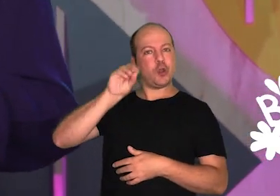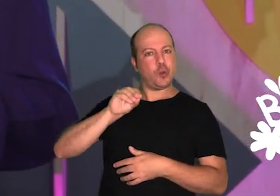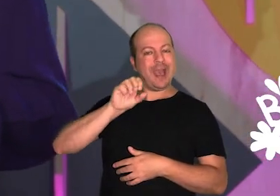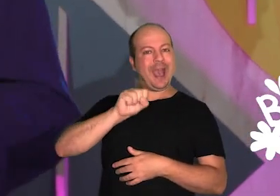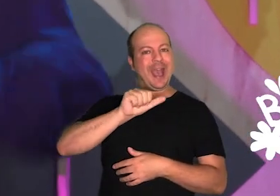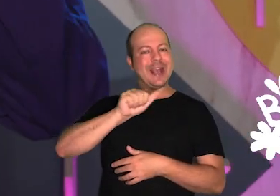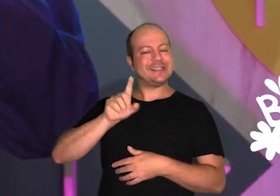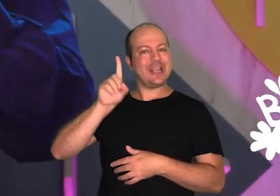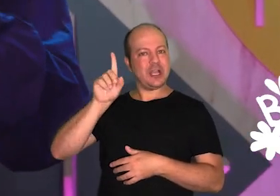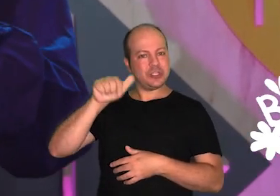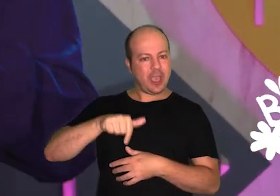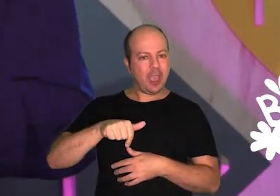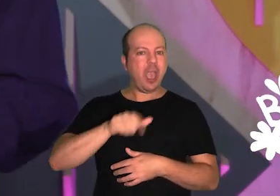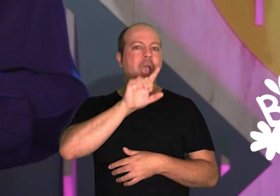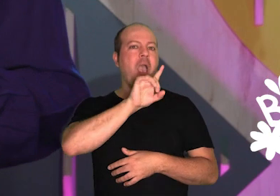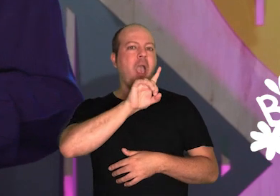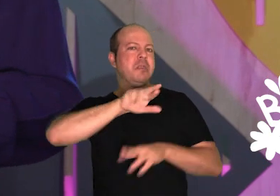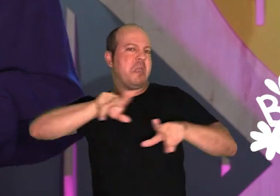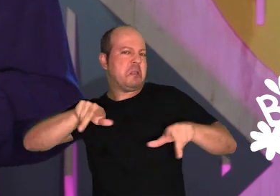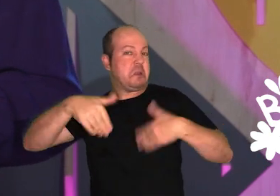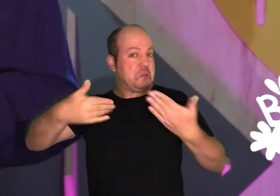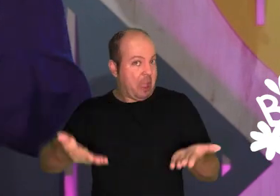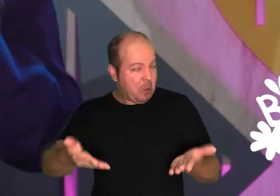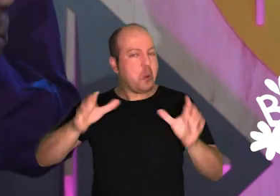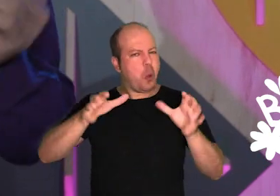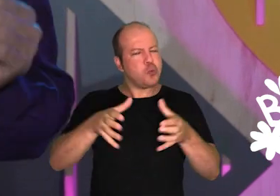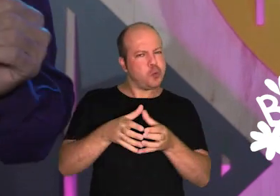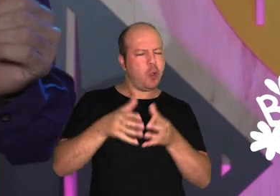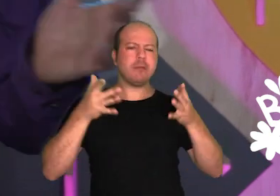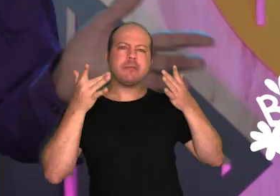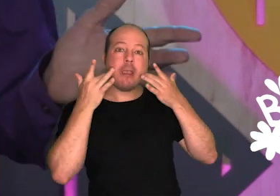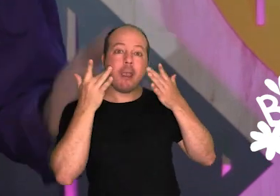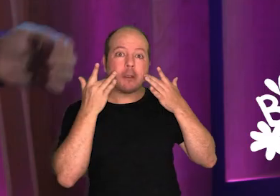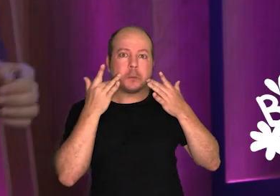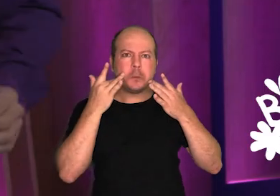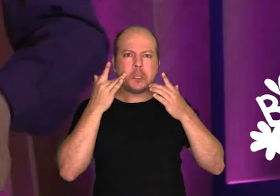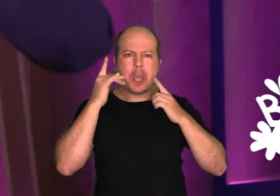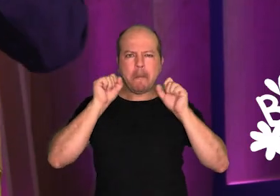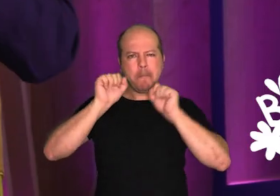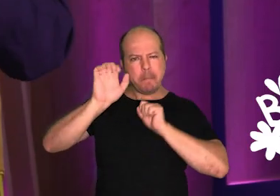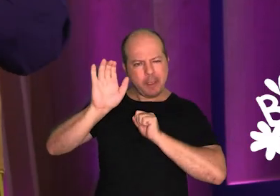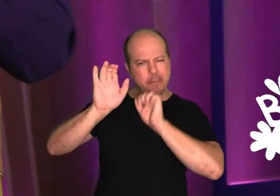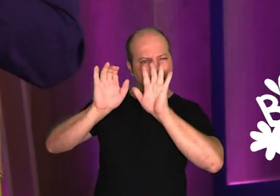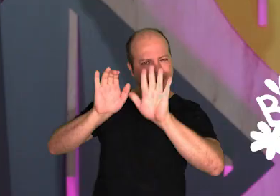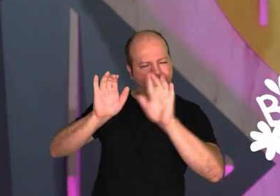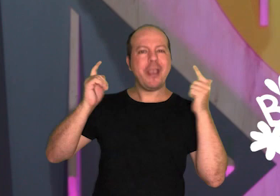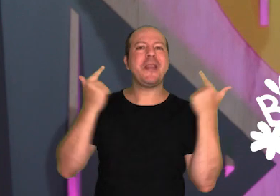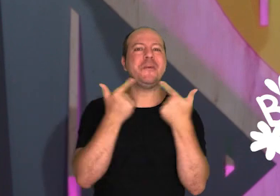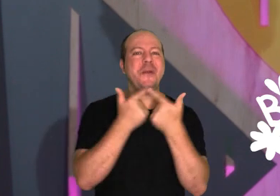de uma companhia chamada Etc e Tal. Uma companhia que trabalha com teatro, mímica e